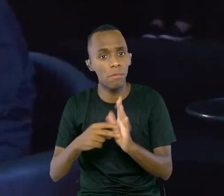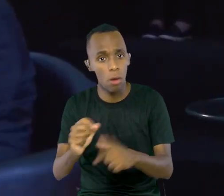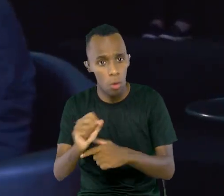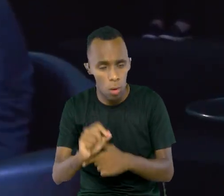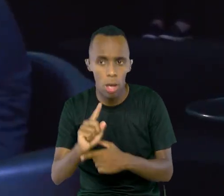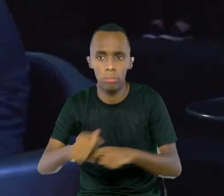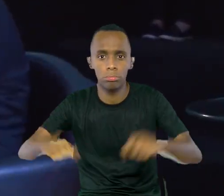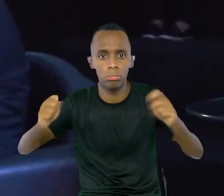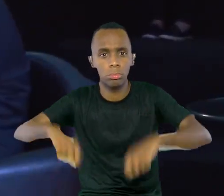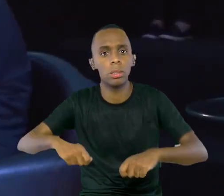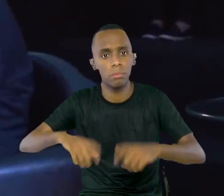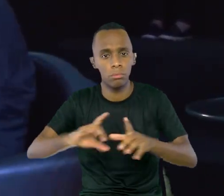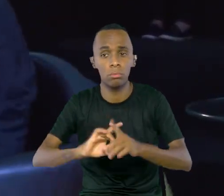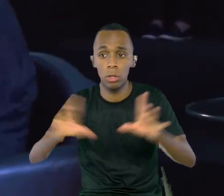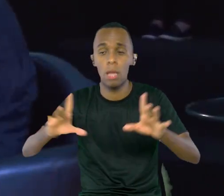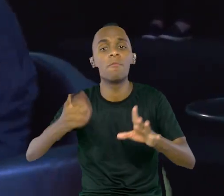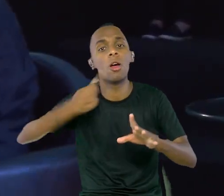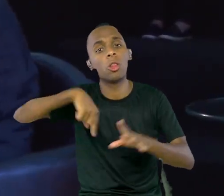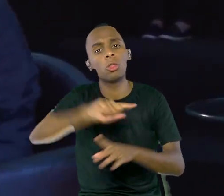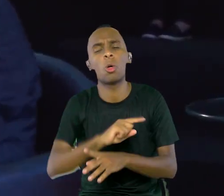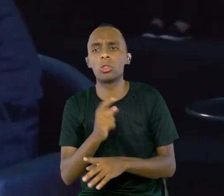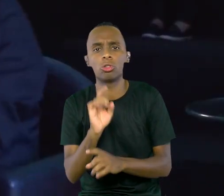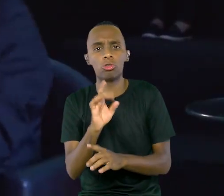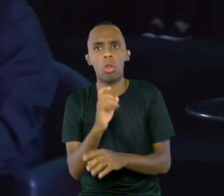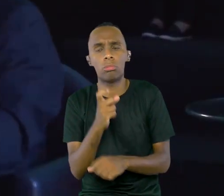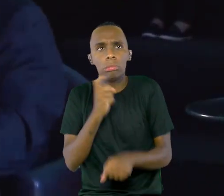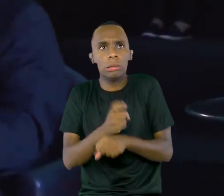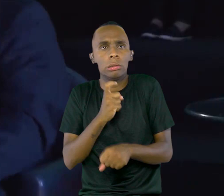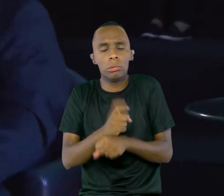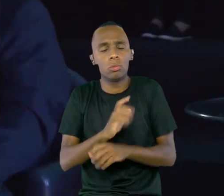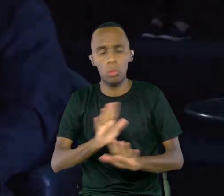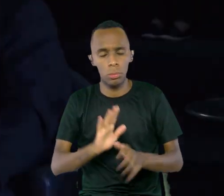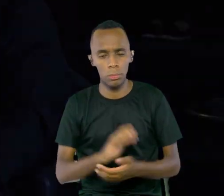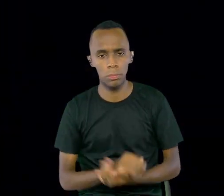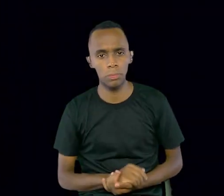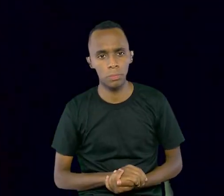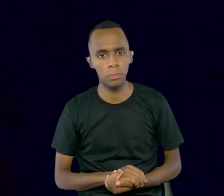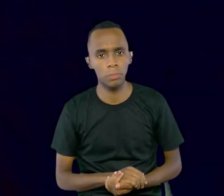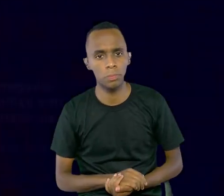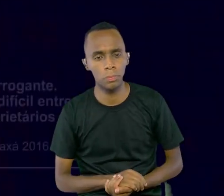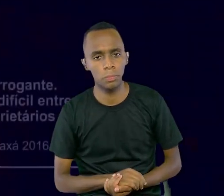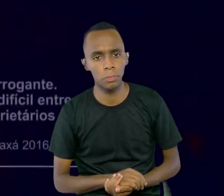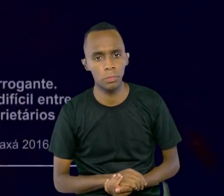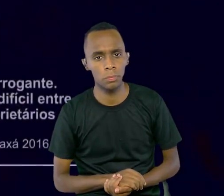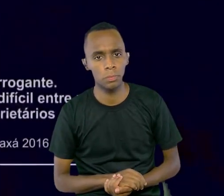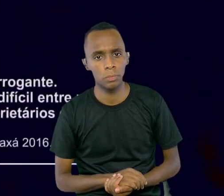nós com a condição de permitir que a gente não seja arrogante.